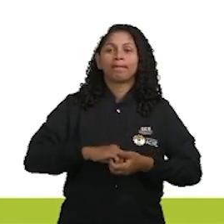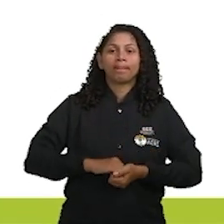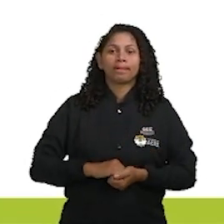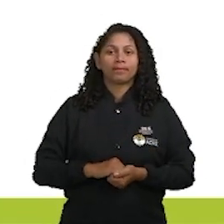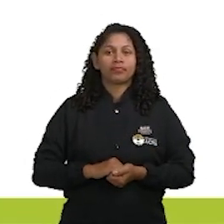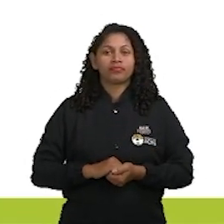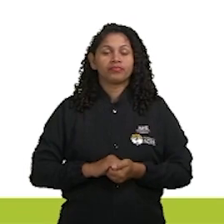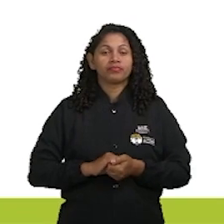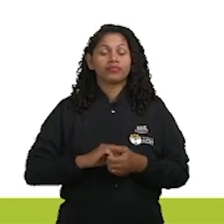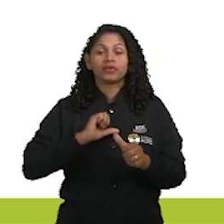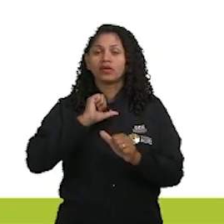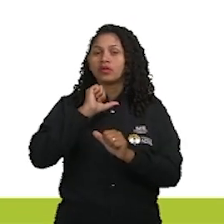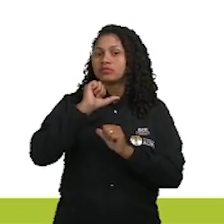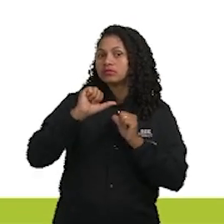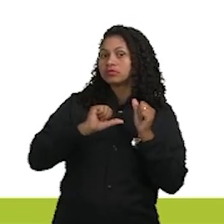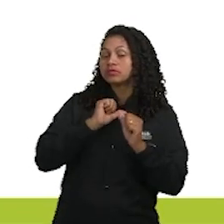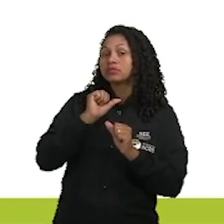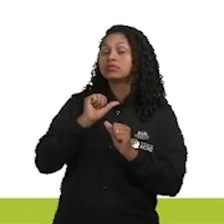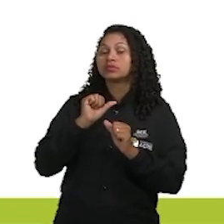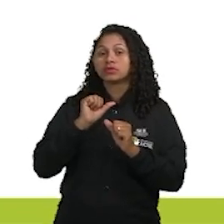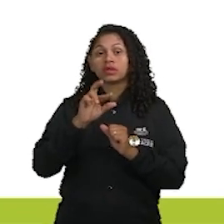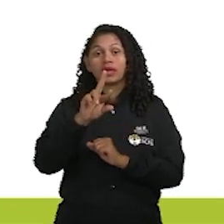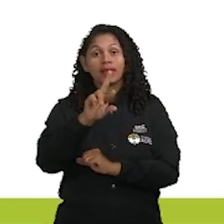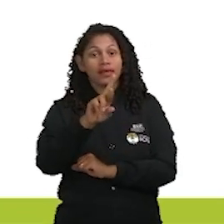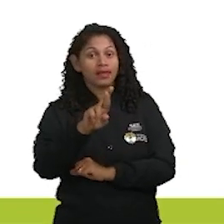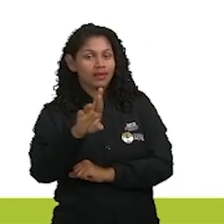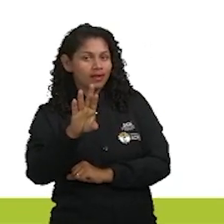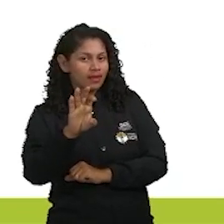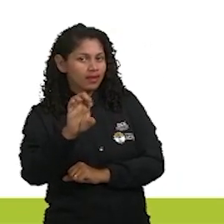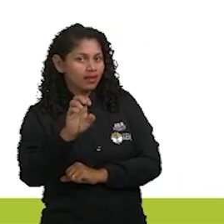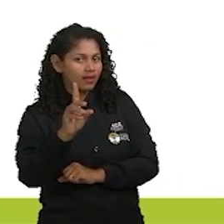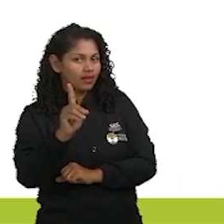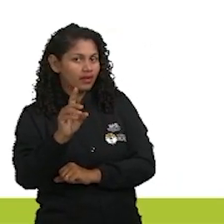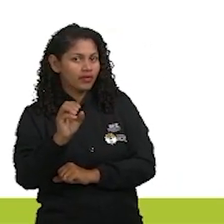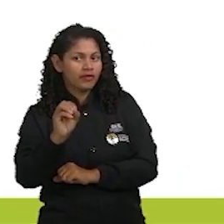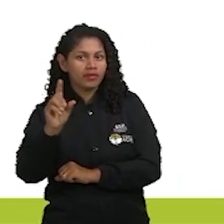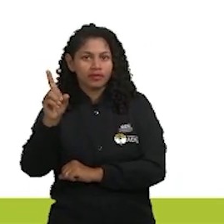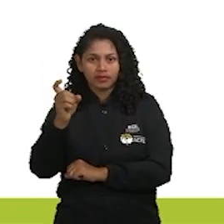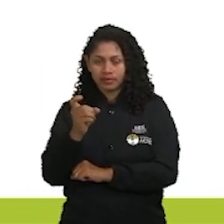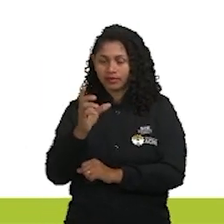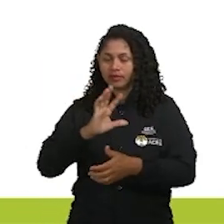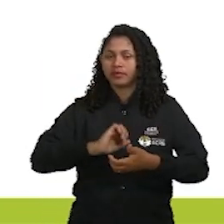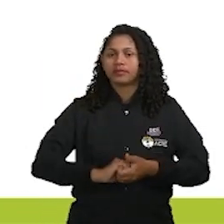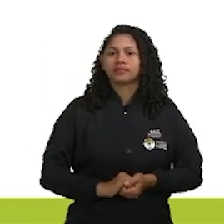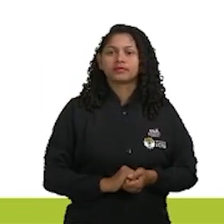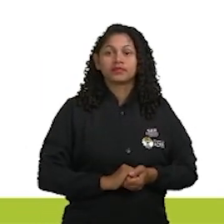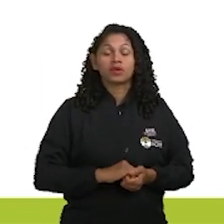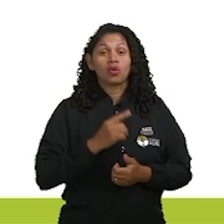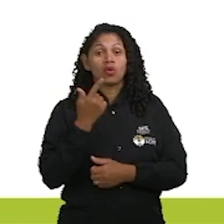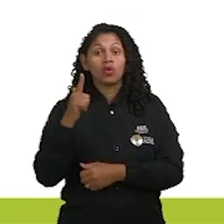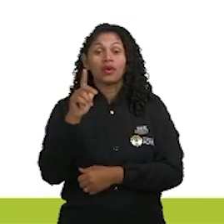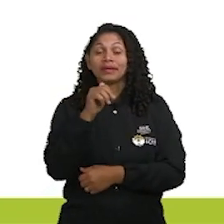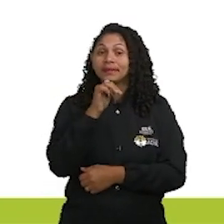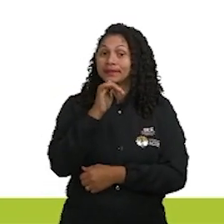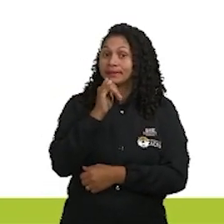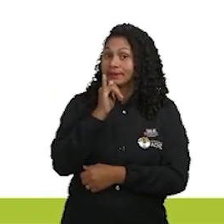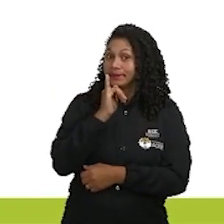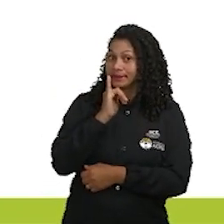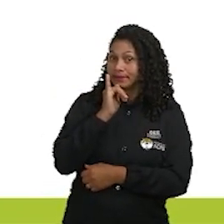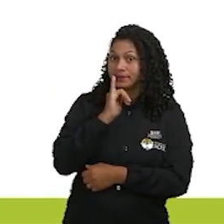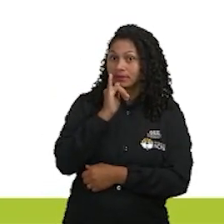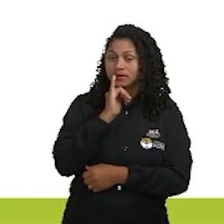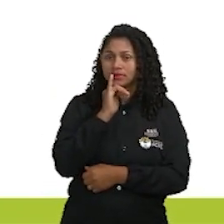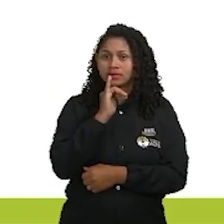uma reação considerada redox. Outro exemplo que eu poderia trazer para vocês é a queima da